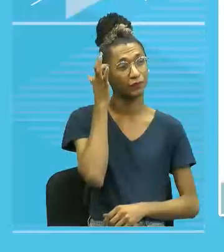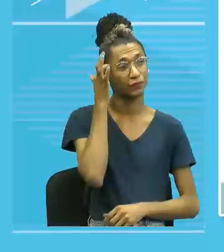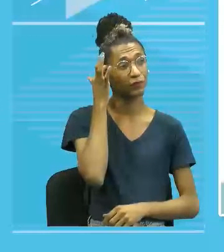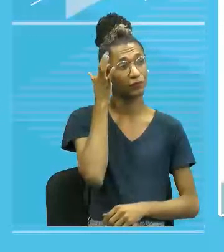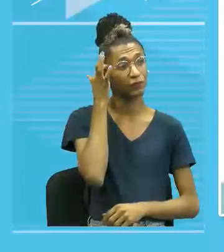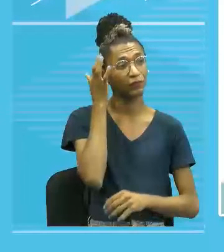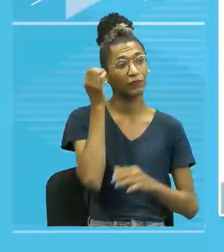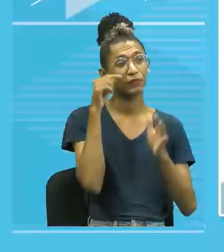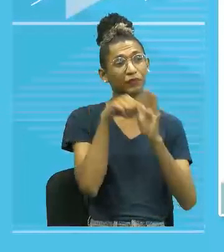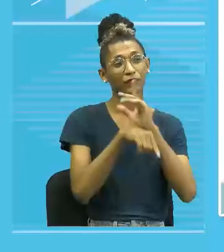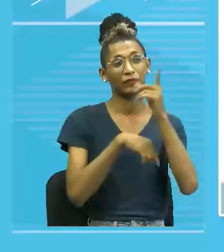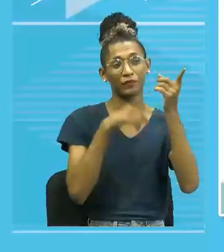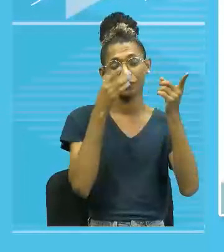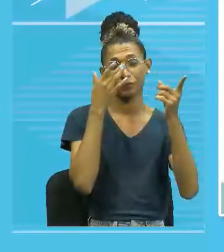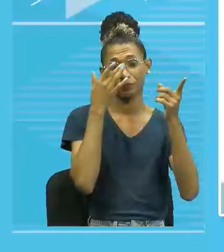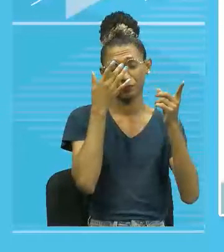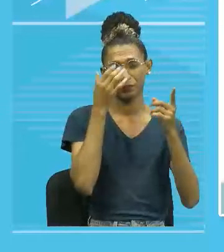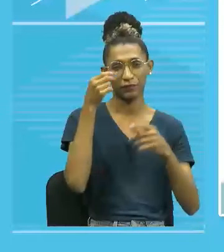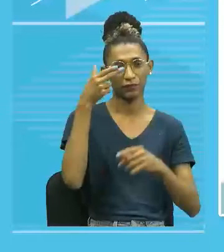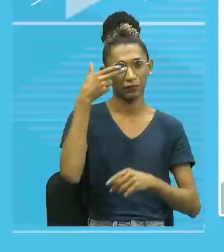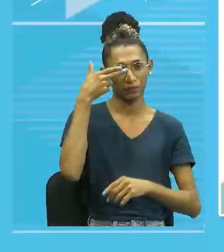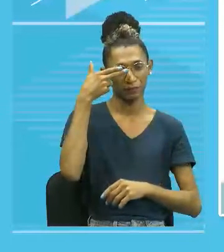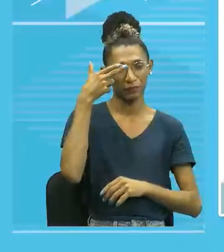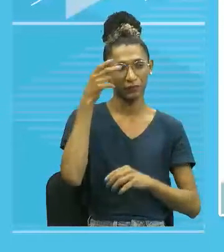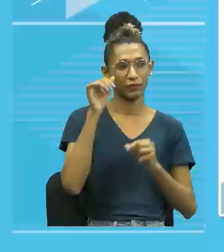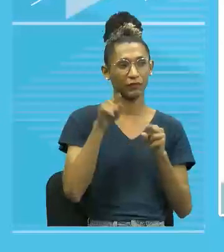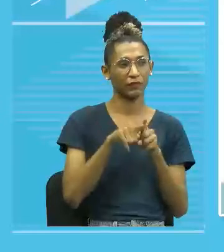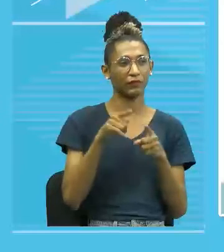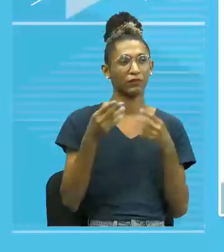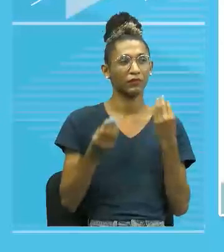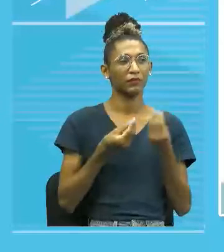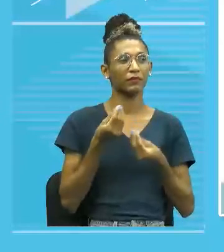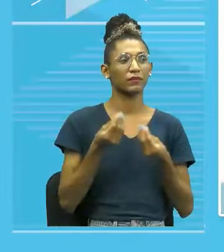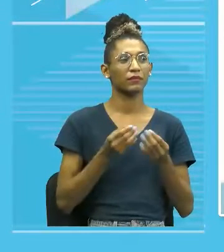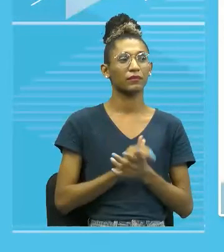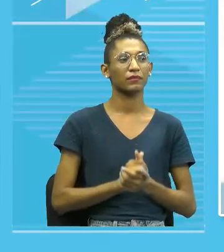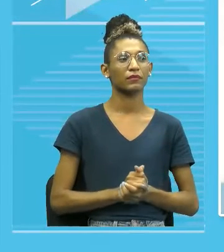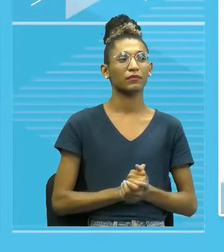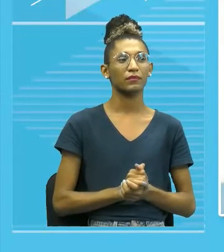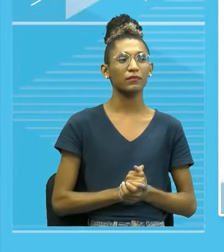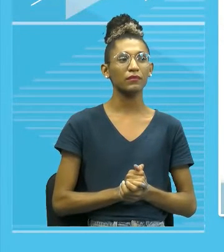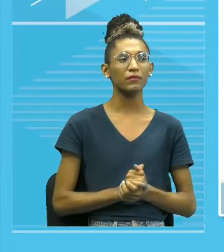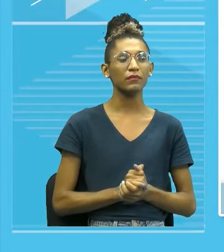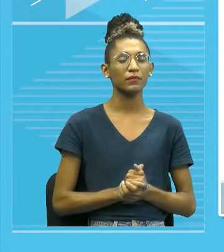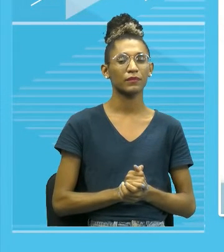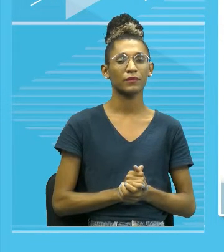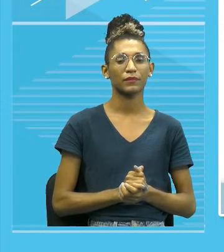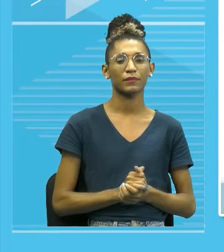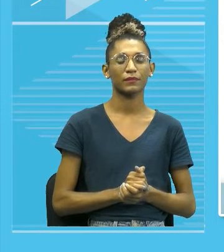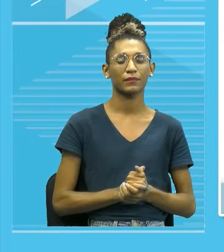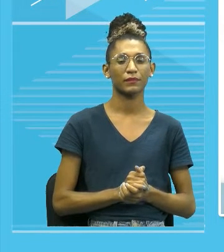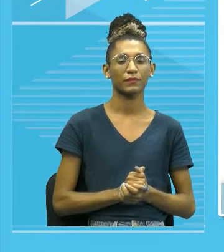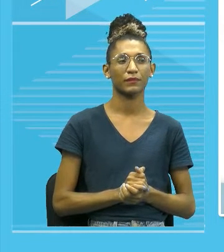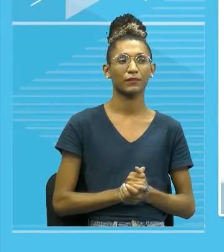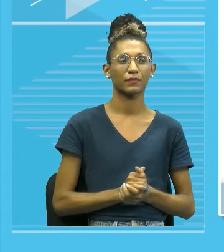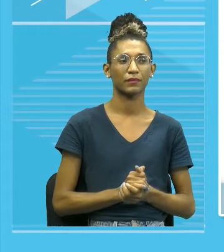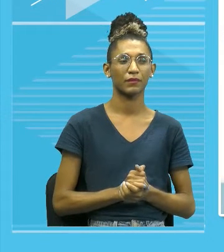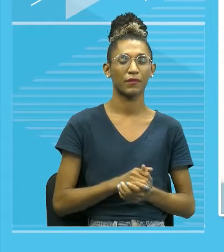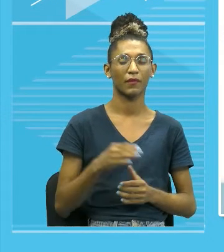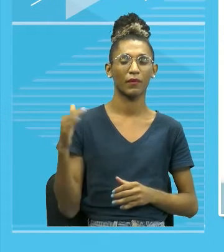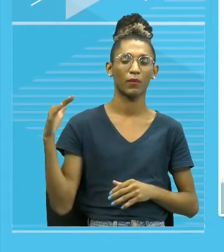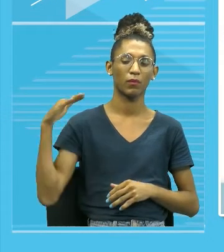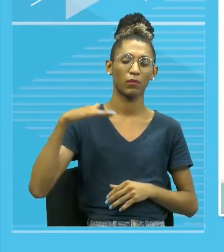prática atual de Fora para levar o que